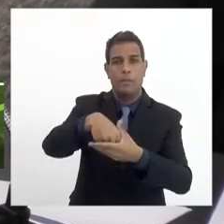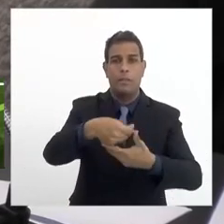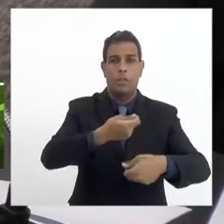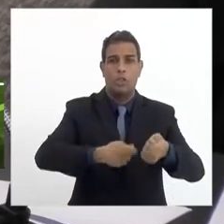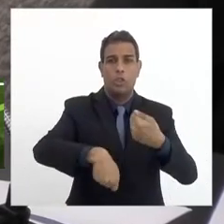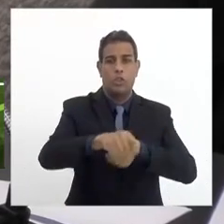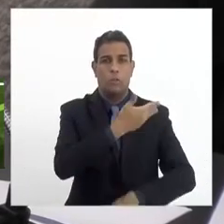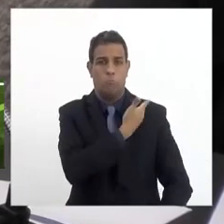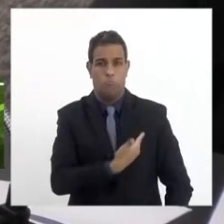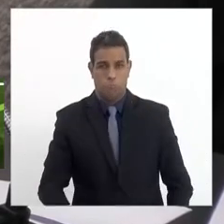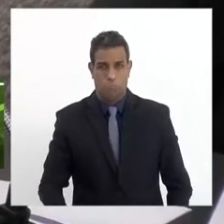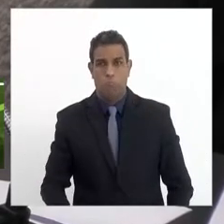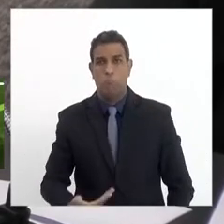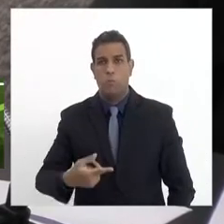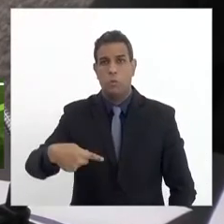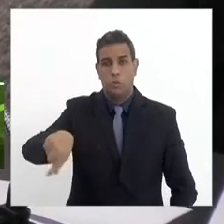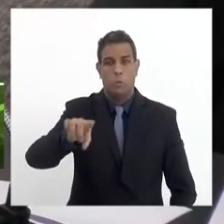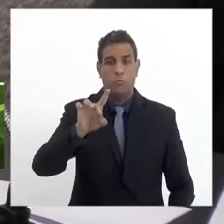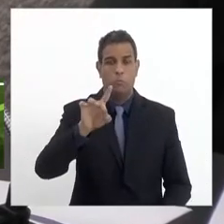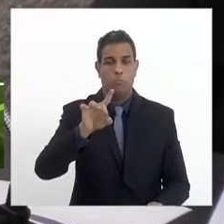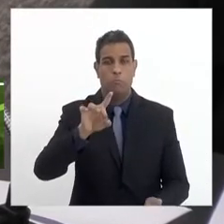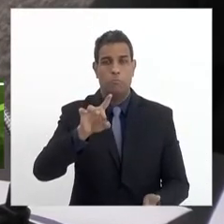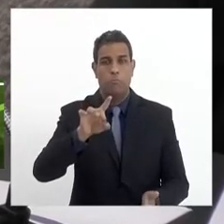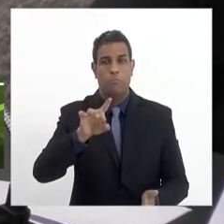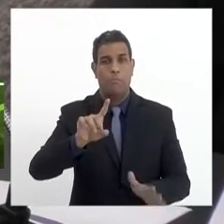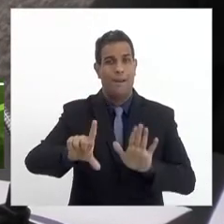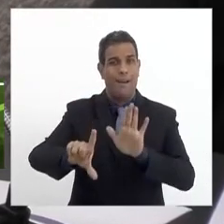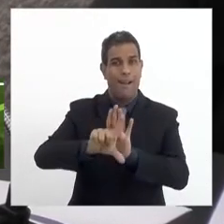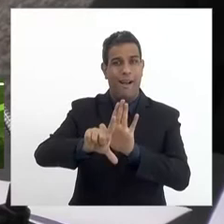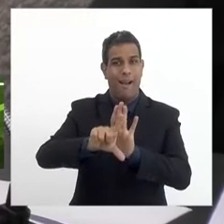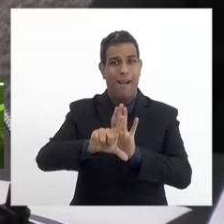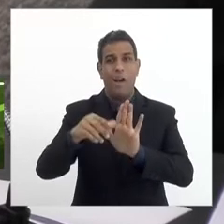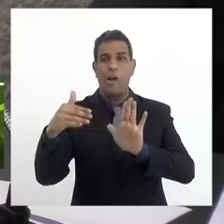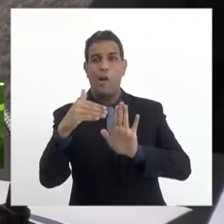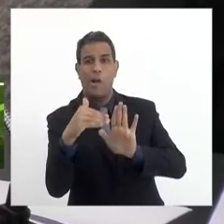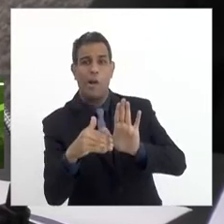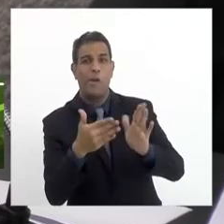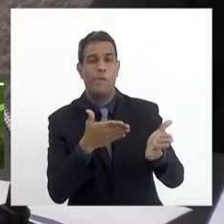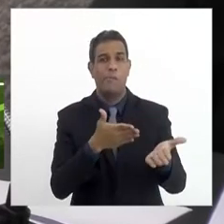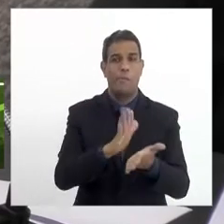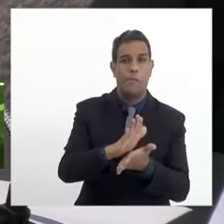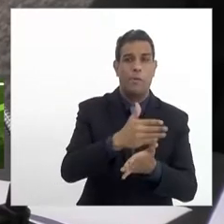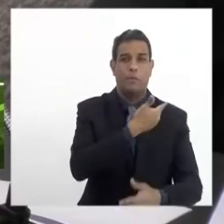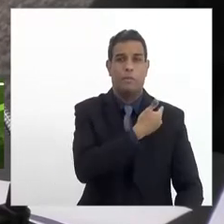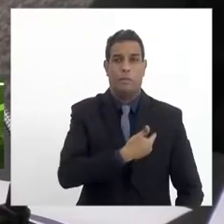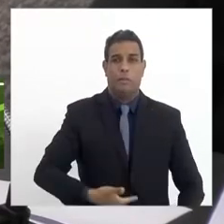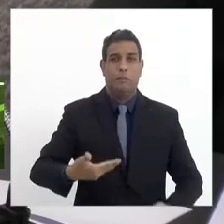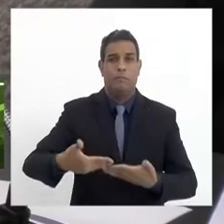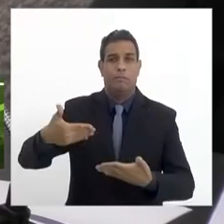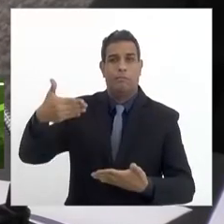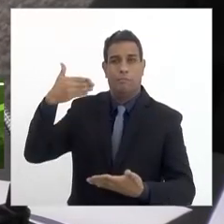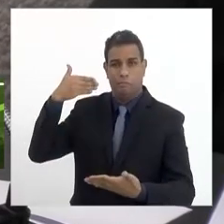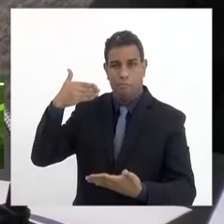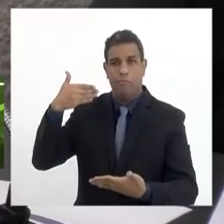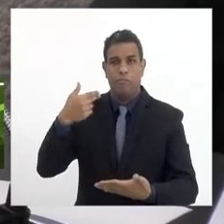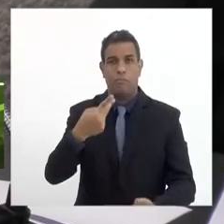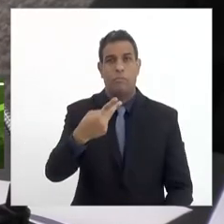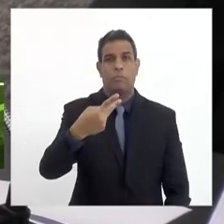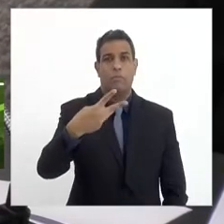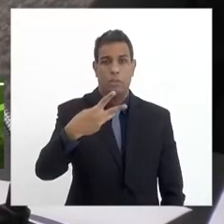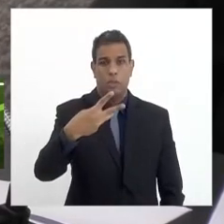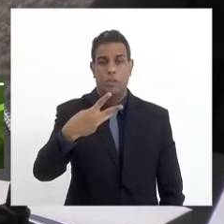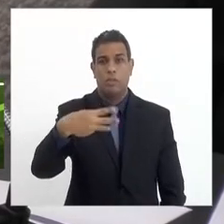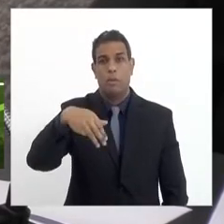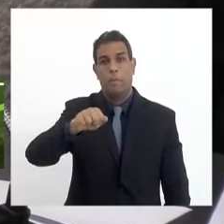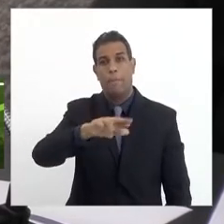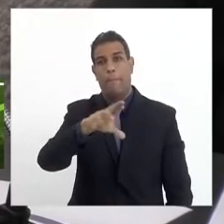pública, ou seja, ex officio. É uma lei que foi sancionada pelo governador Leonel Brizola em 23 de março